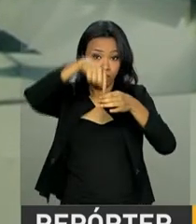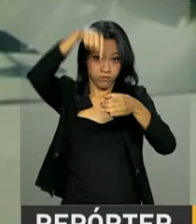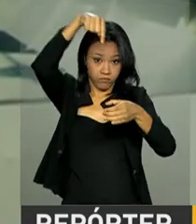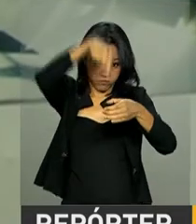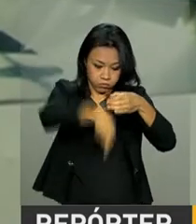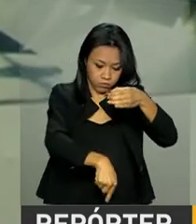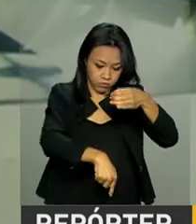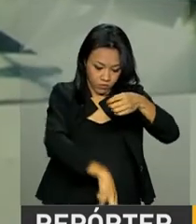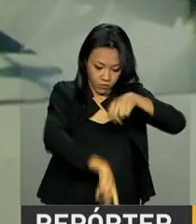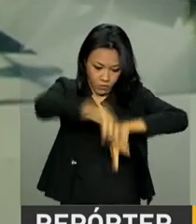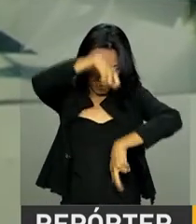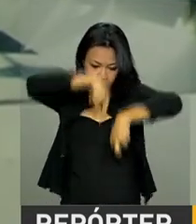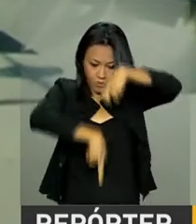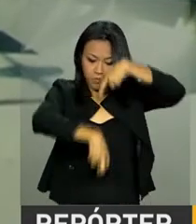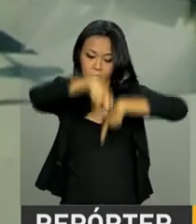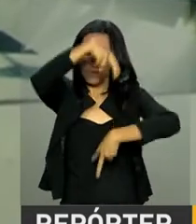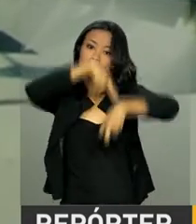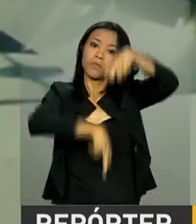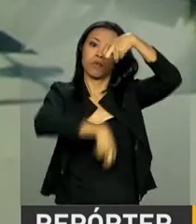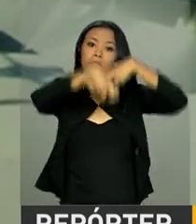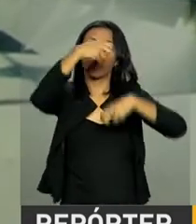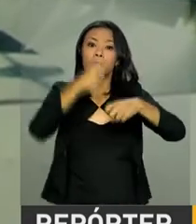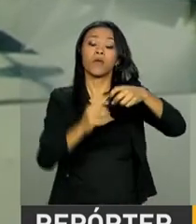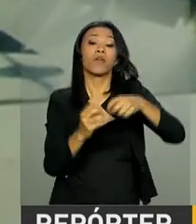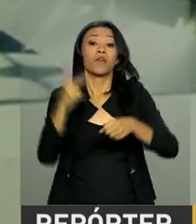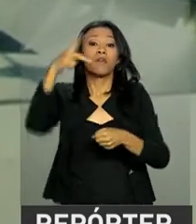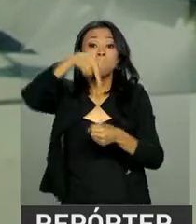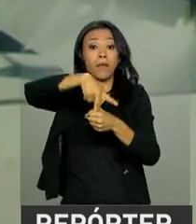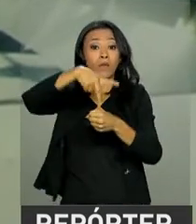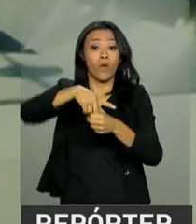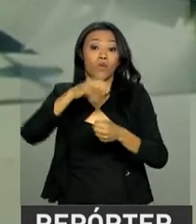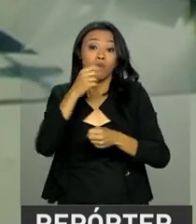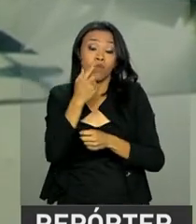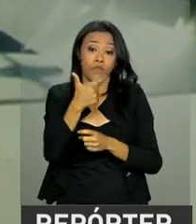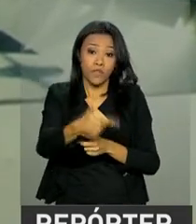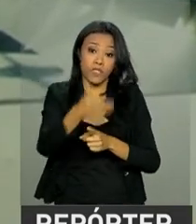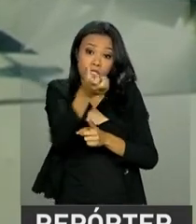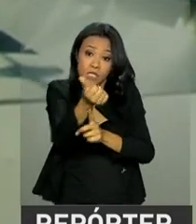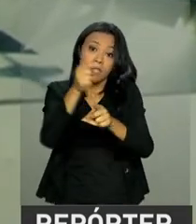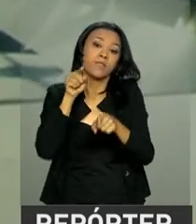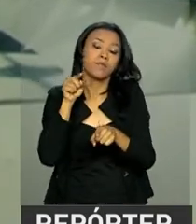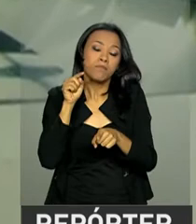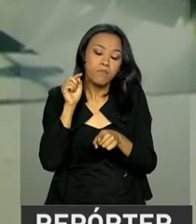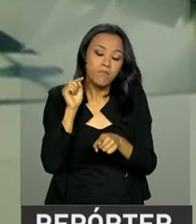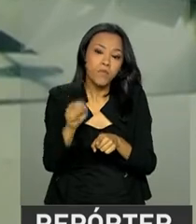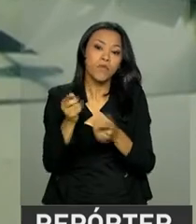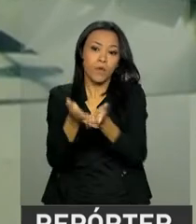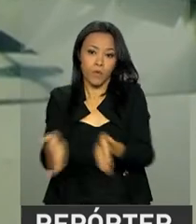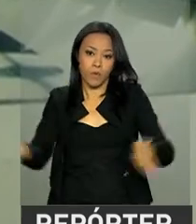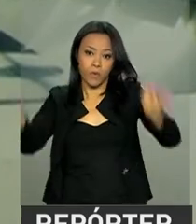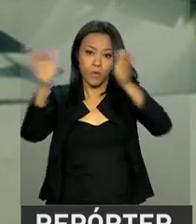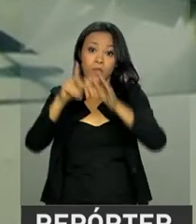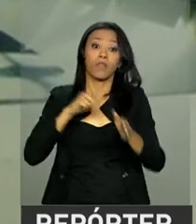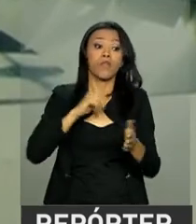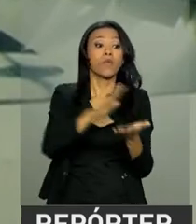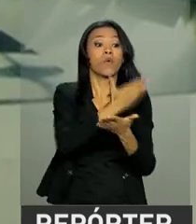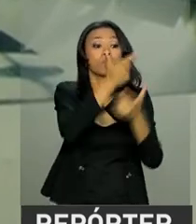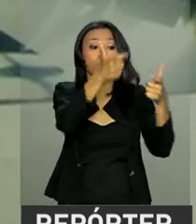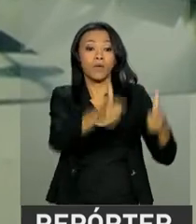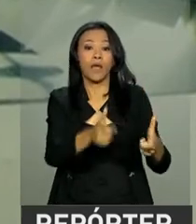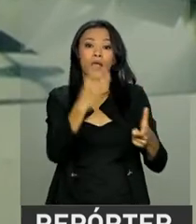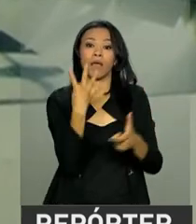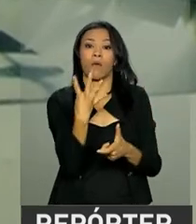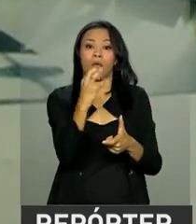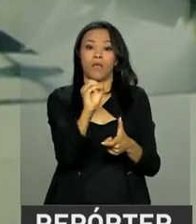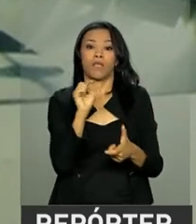em média 26 mil barris por dia. Há poços do pré-sal que chegam a produzir 40 mil barris por dia.